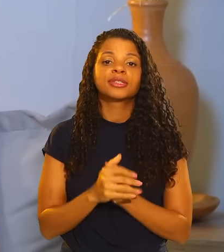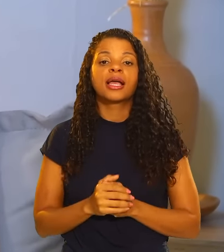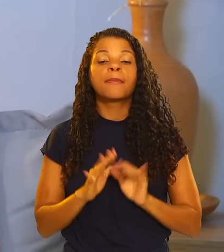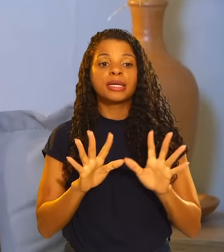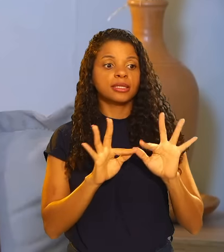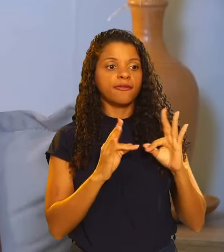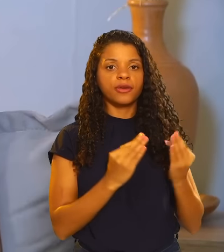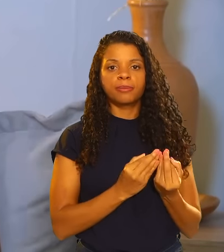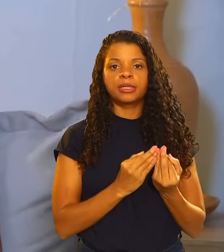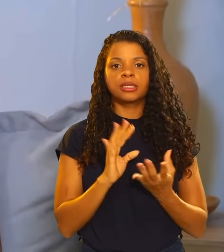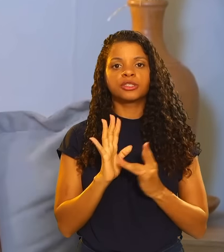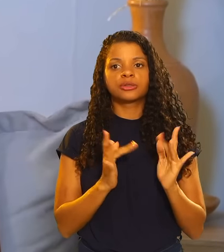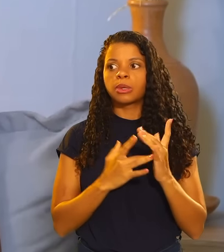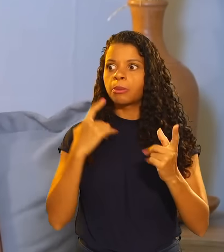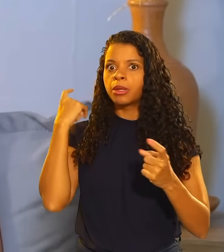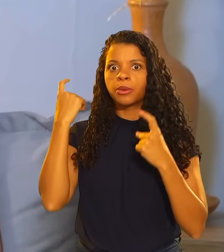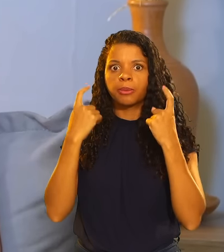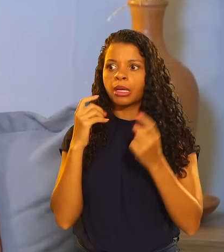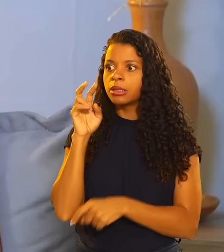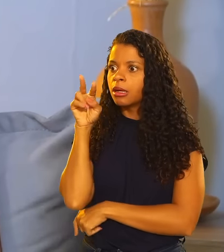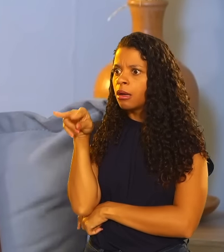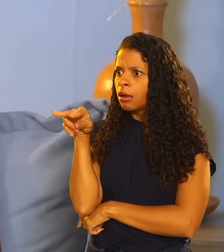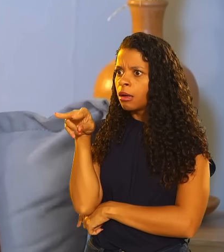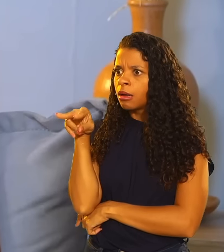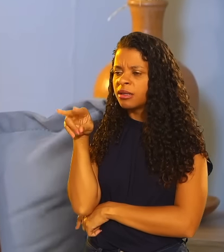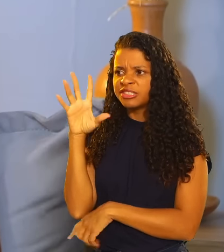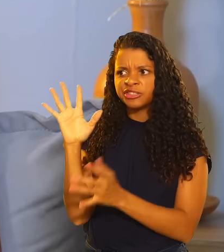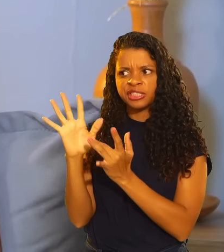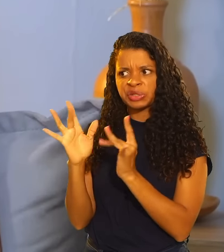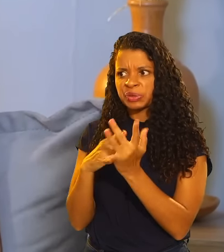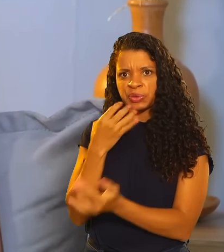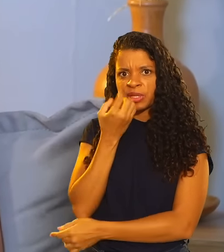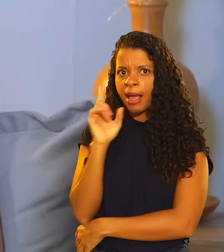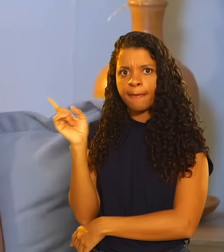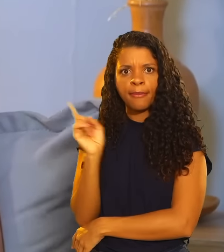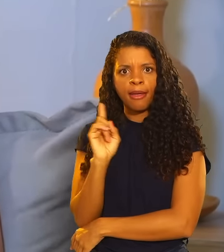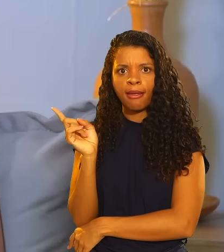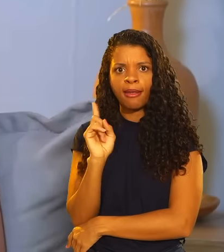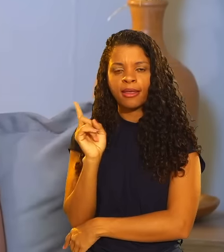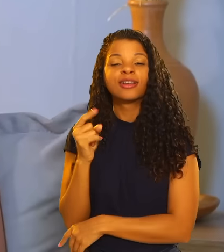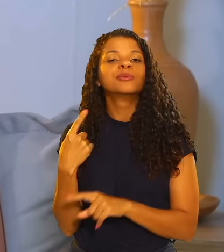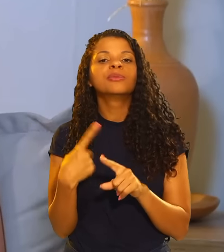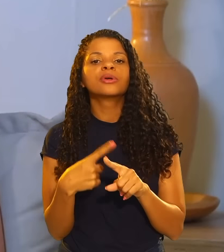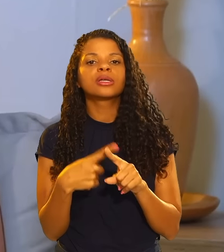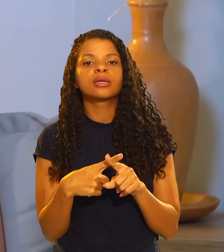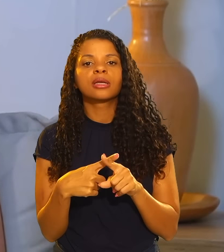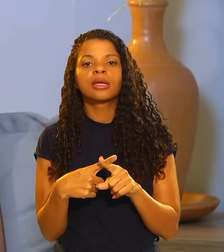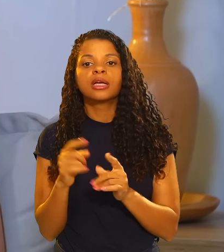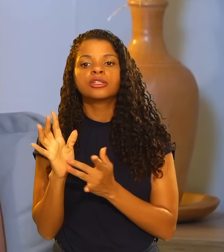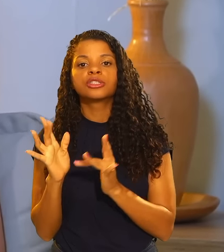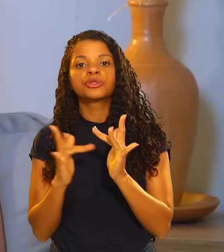está bem. Por quê? Porque o que Jesus estava fazendo era algo inédito. Ele estava